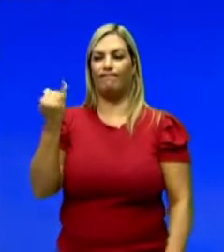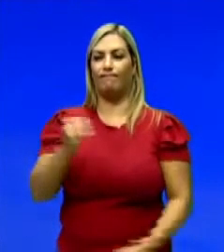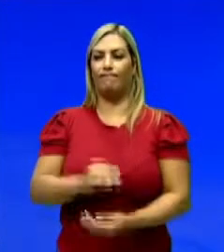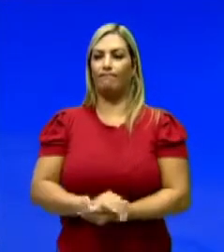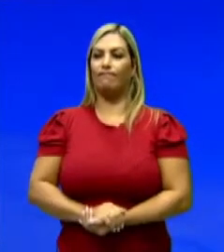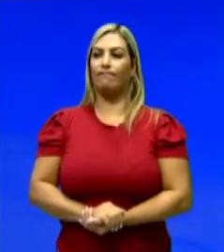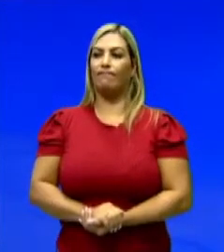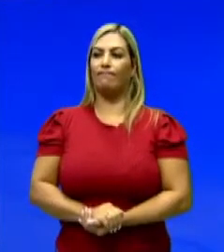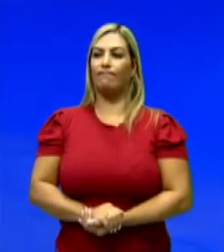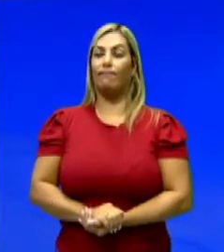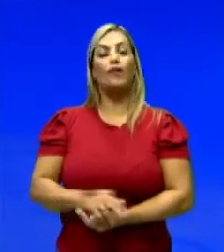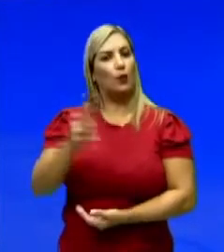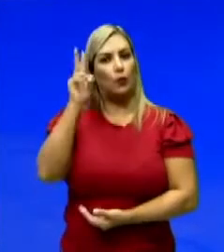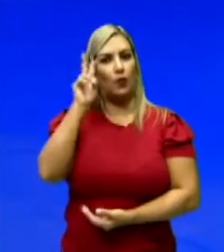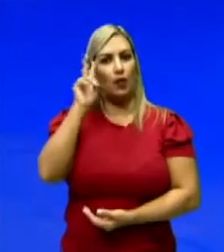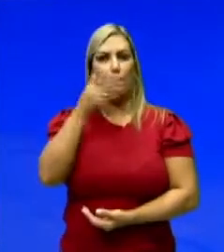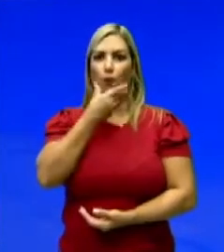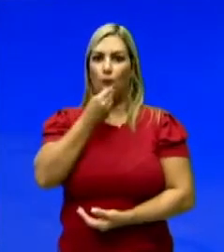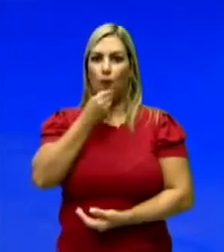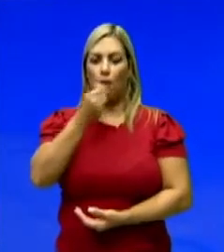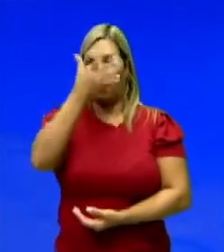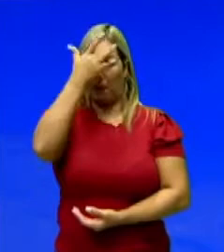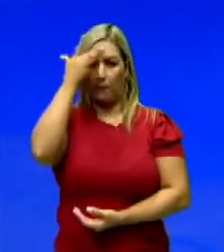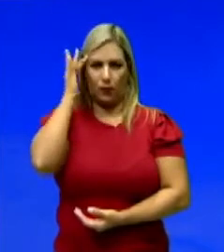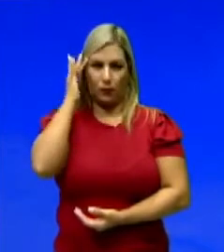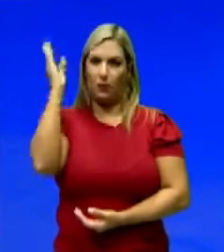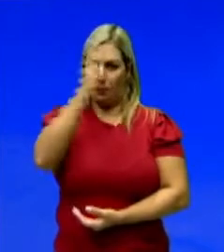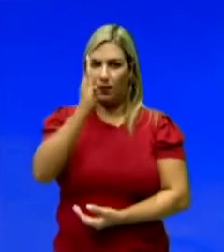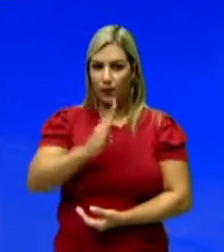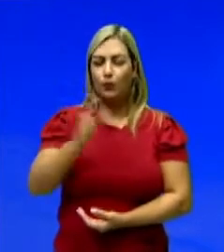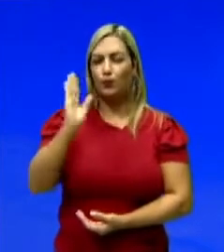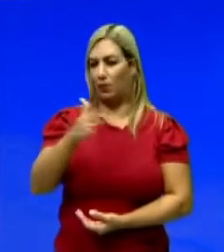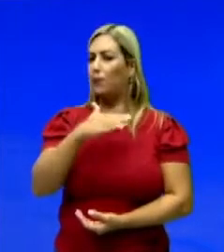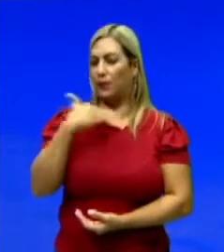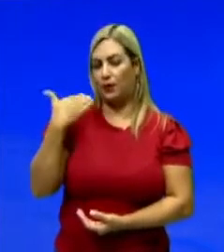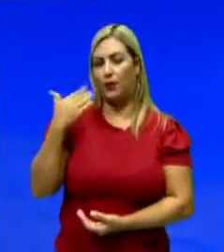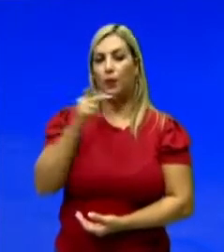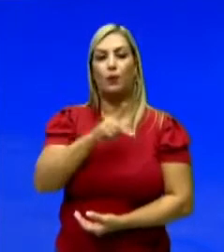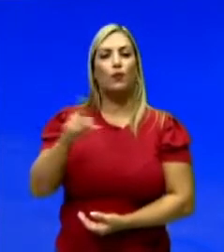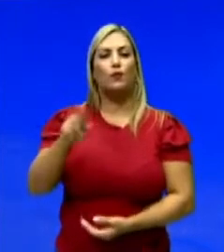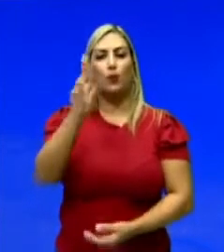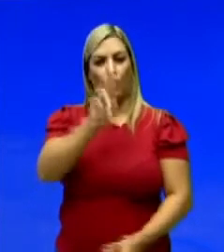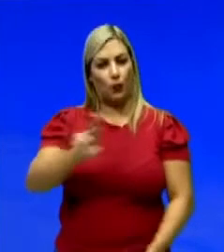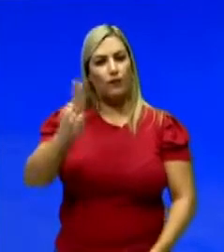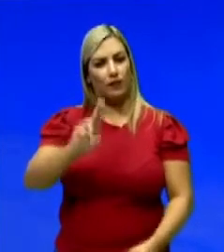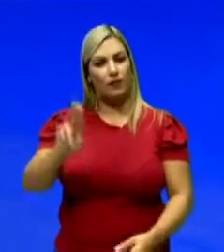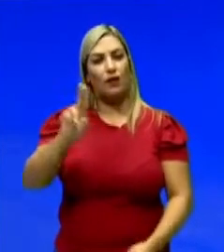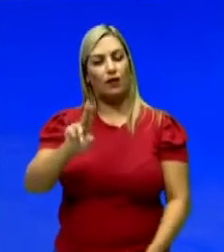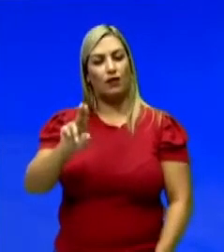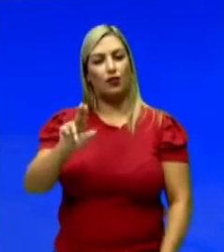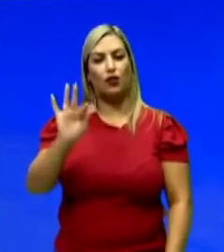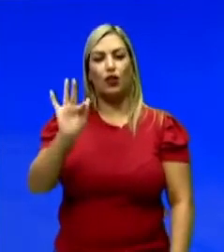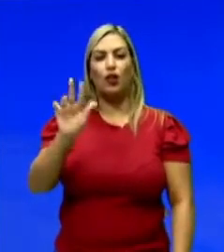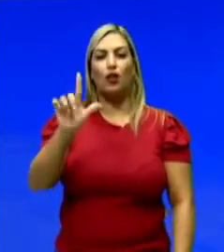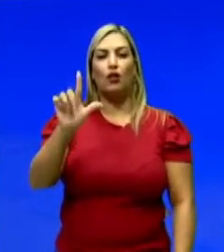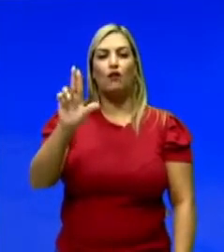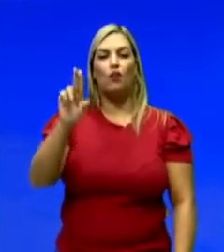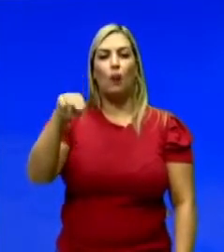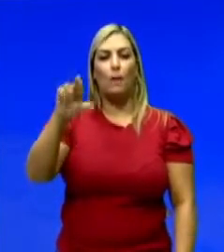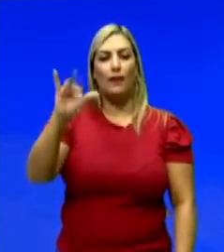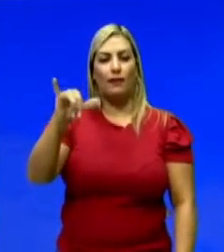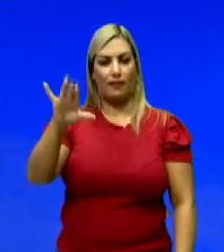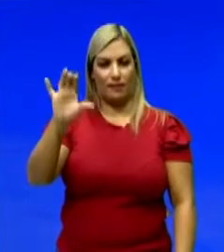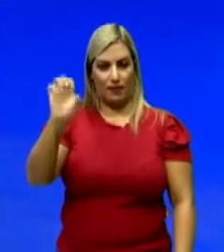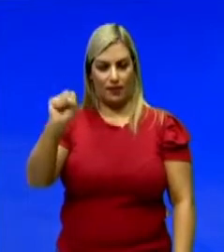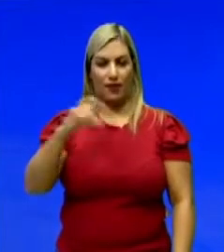eu lembro de um grande historiador brasileiro já falecido professor da universidade federal fluminense ciro flamarion